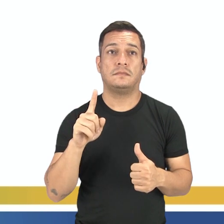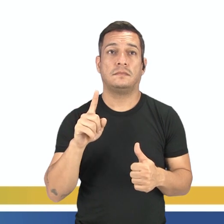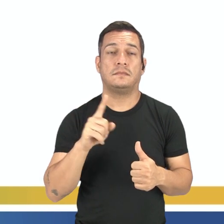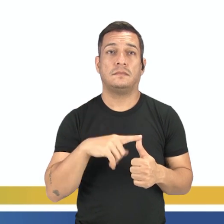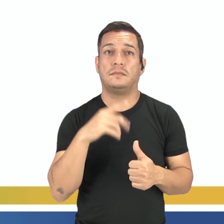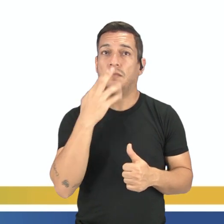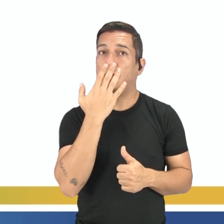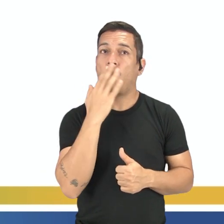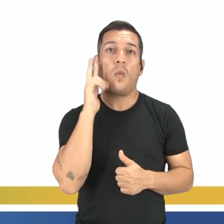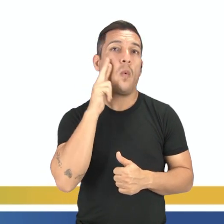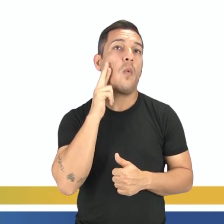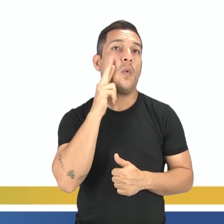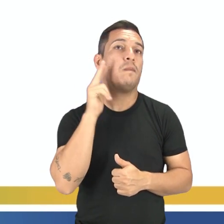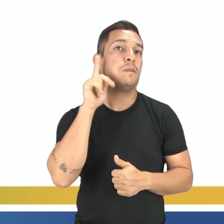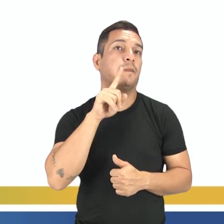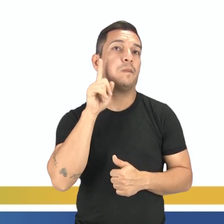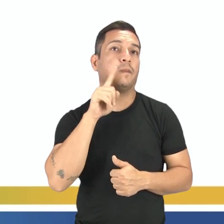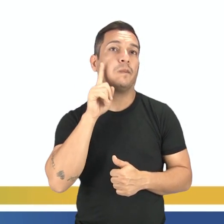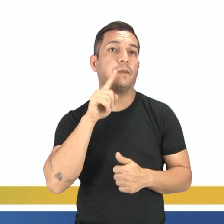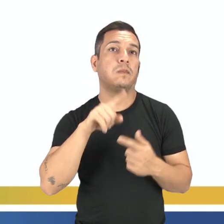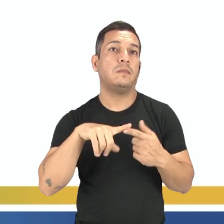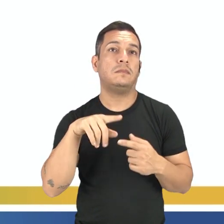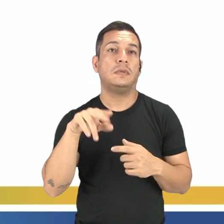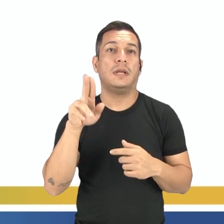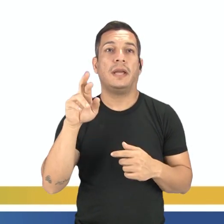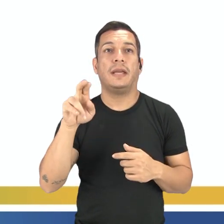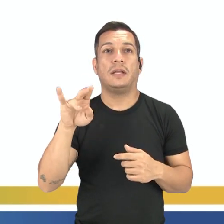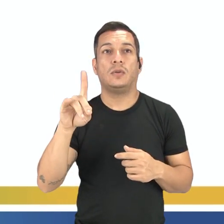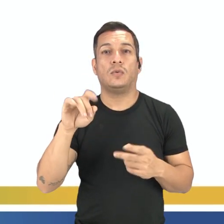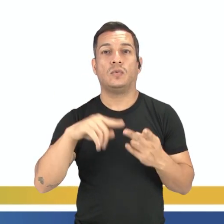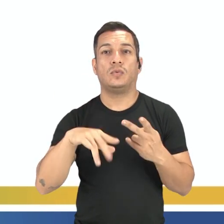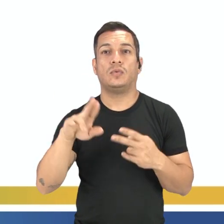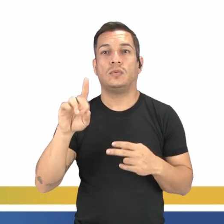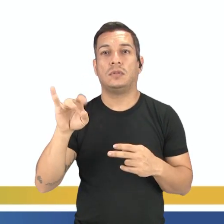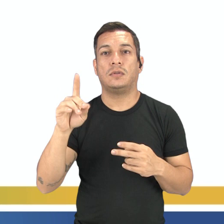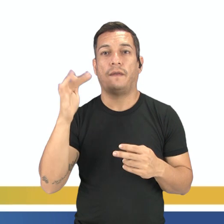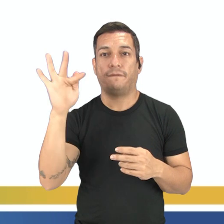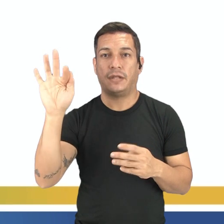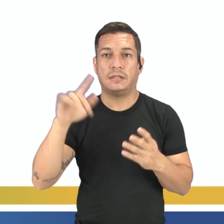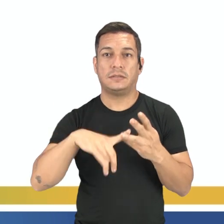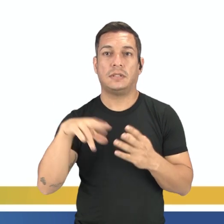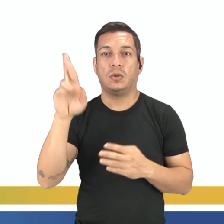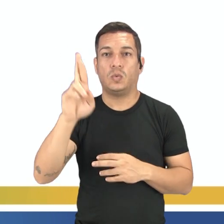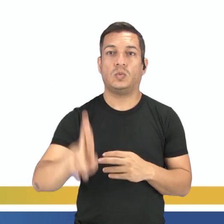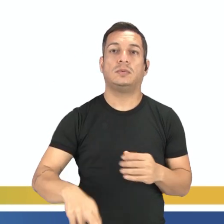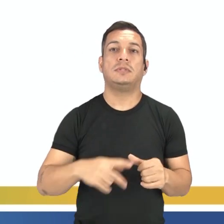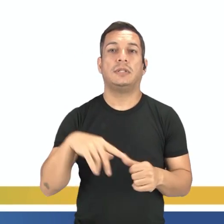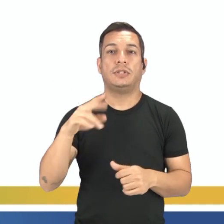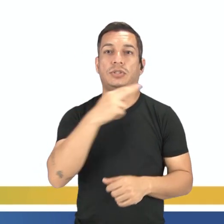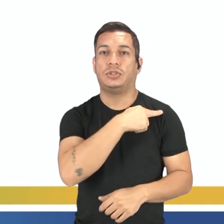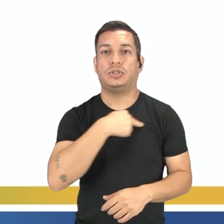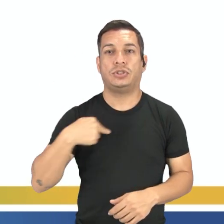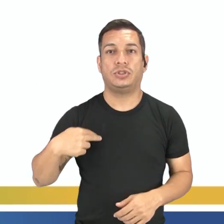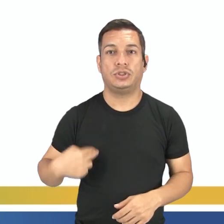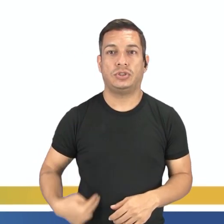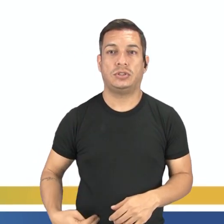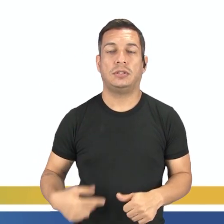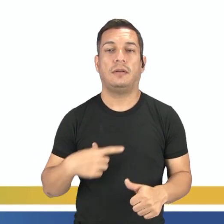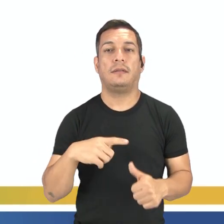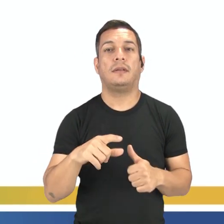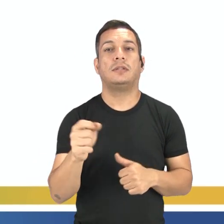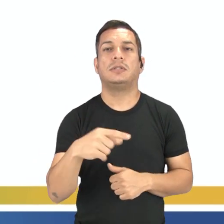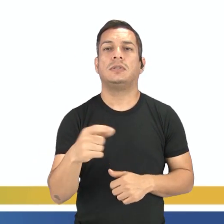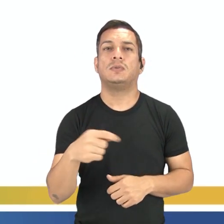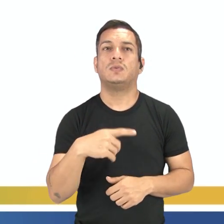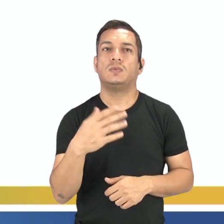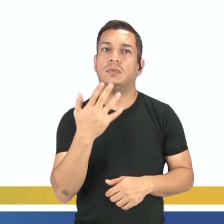cor rosada, Estados Unidos, Reino Unido, França, Rússia e China. E de azul nós temos